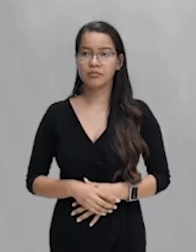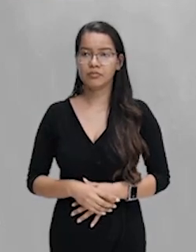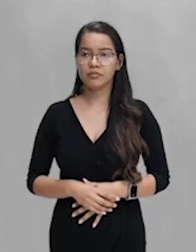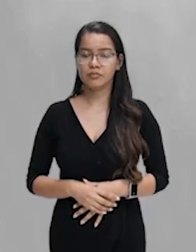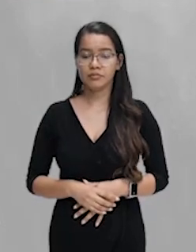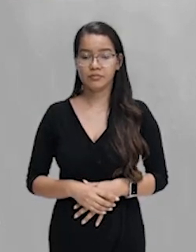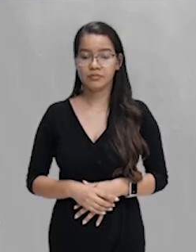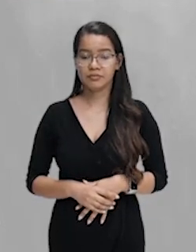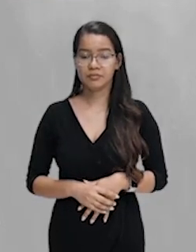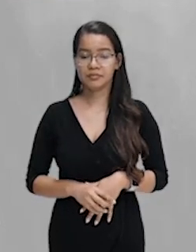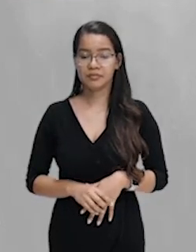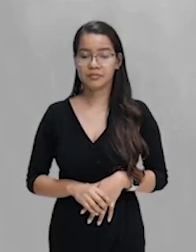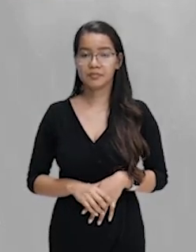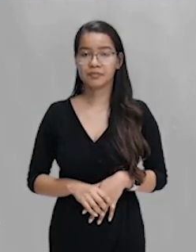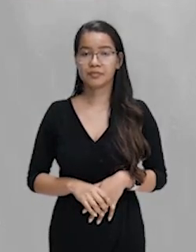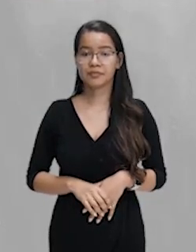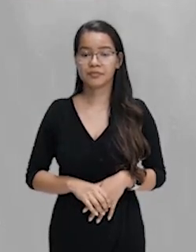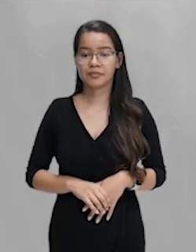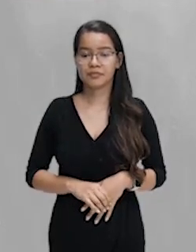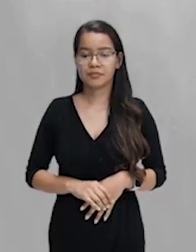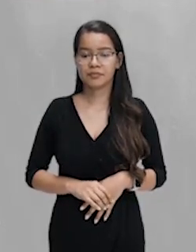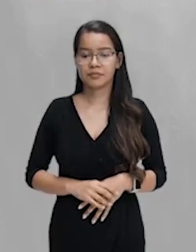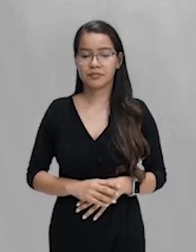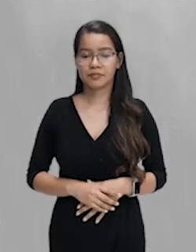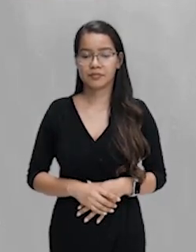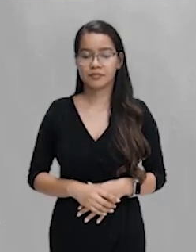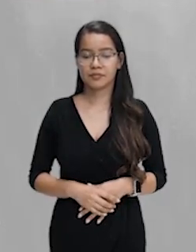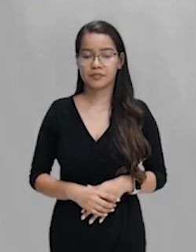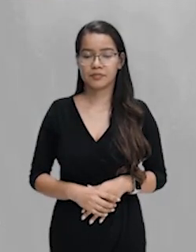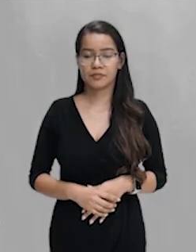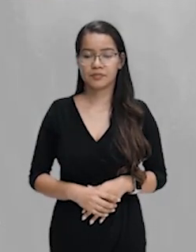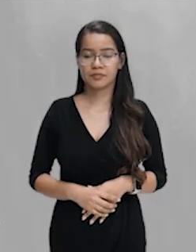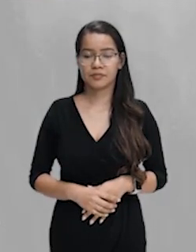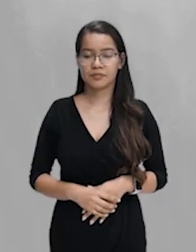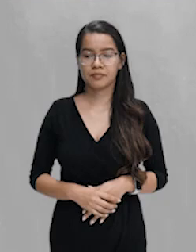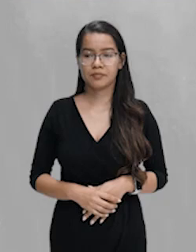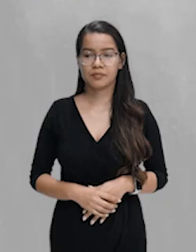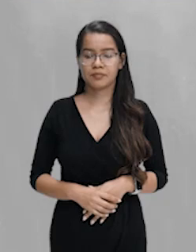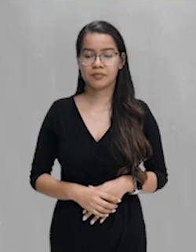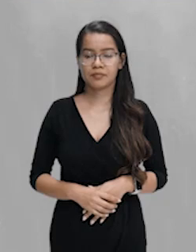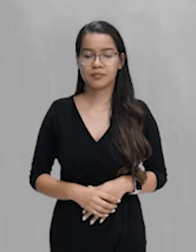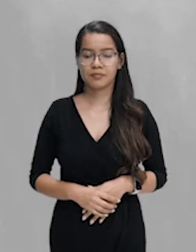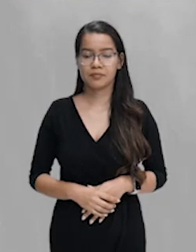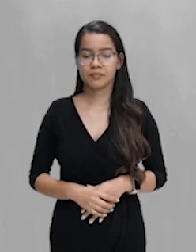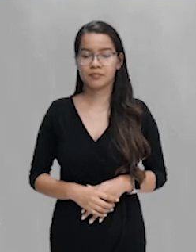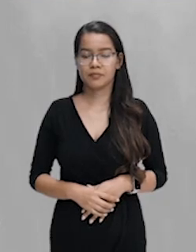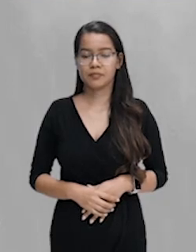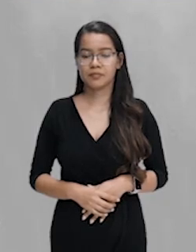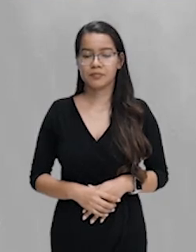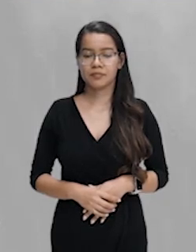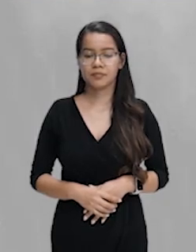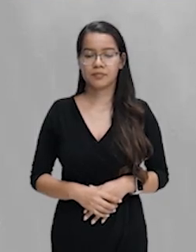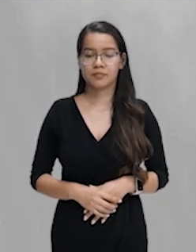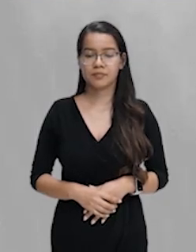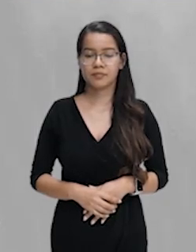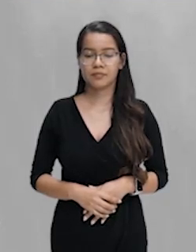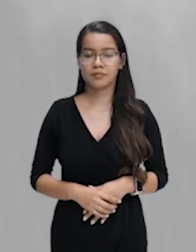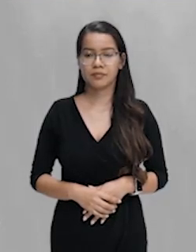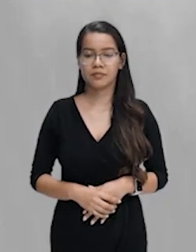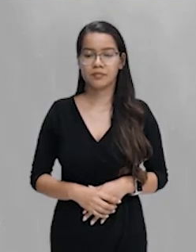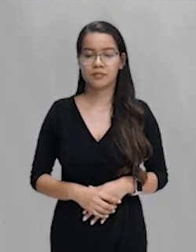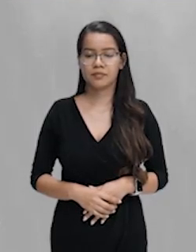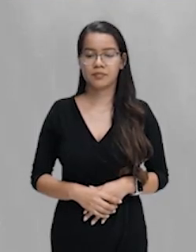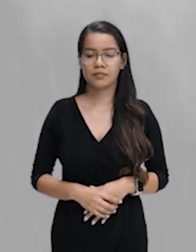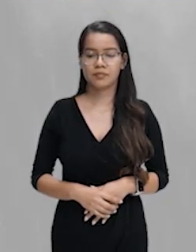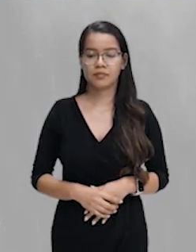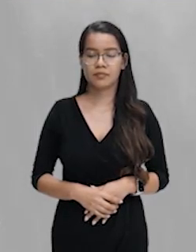pretérito pluscuamperfecto en español y las reglas de conjugación de los verbos regulares